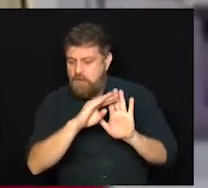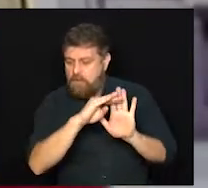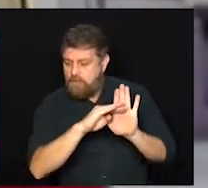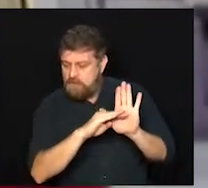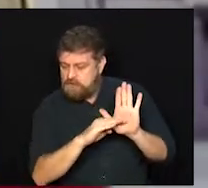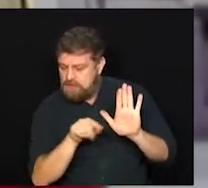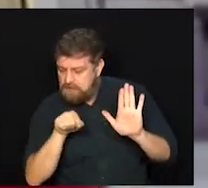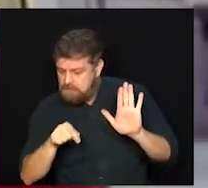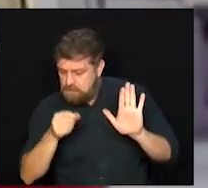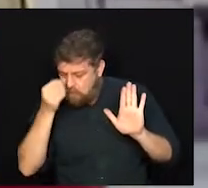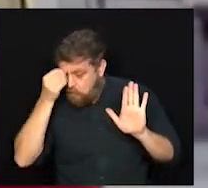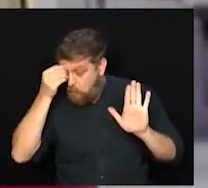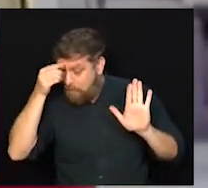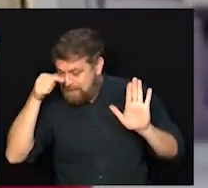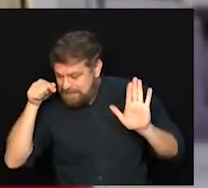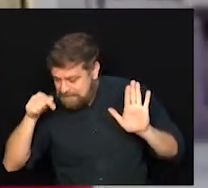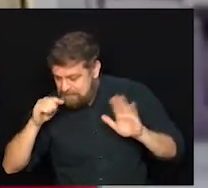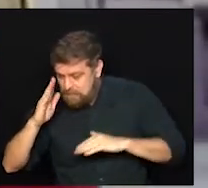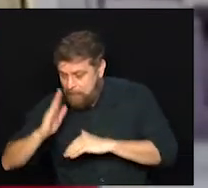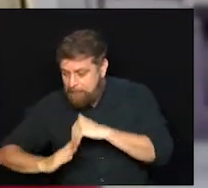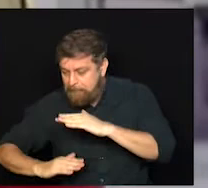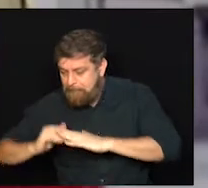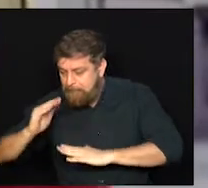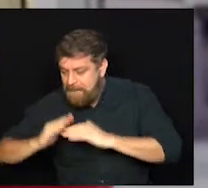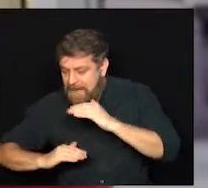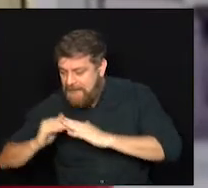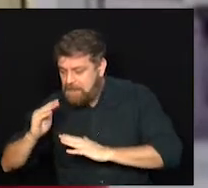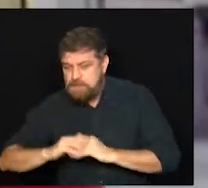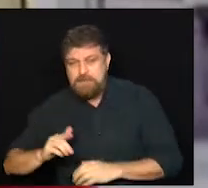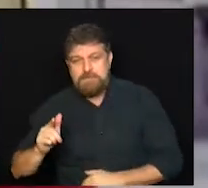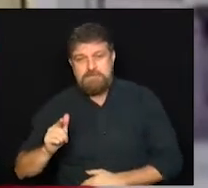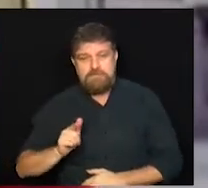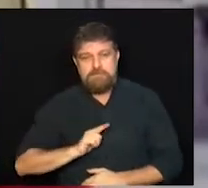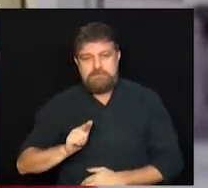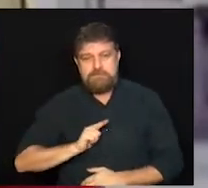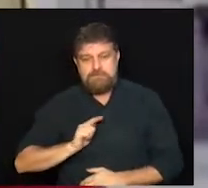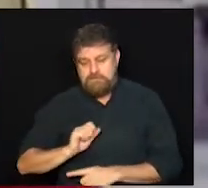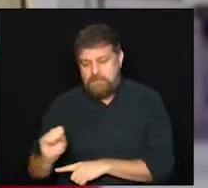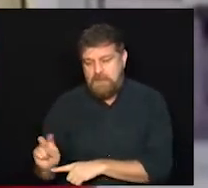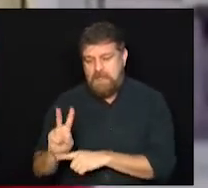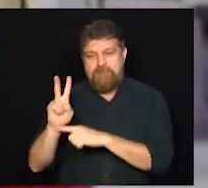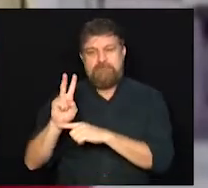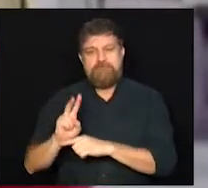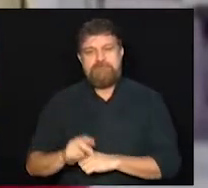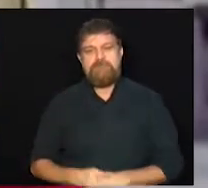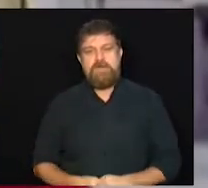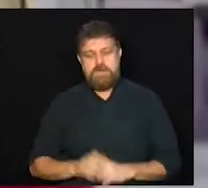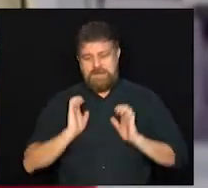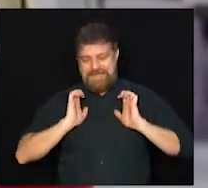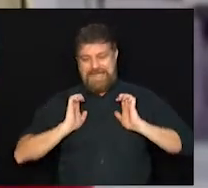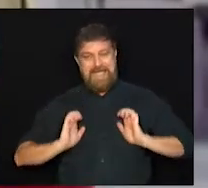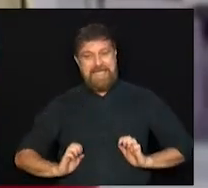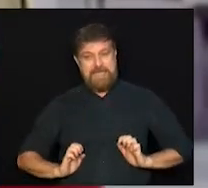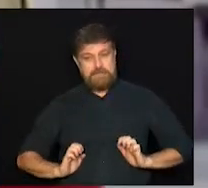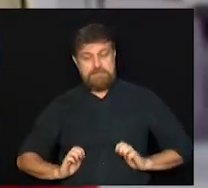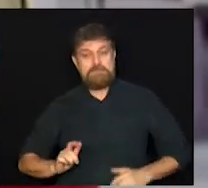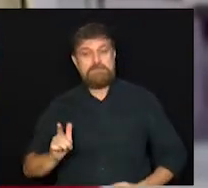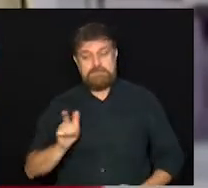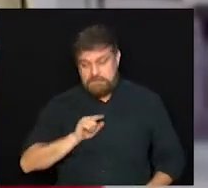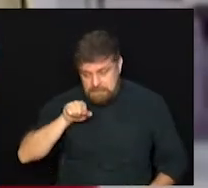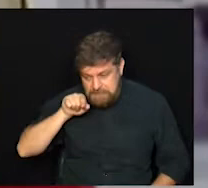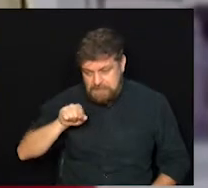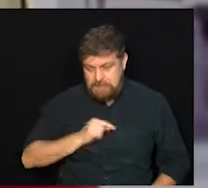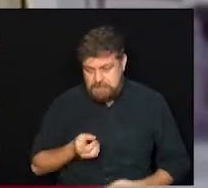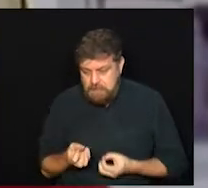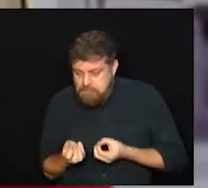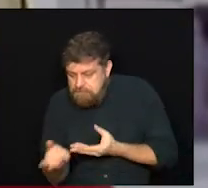aplicação do conhecimento da criança, mas a aplicação de atitudes, valores morais, isso tudo tem que estar. E